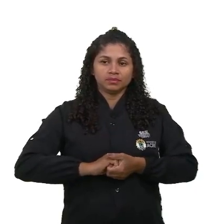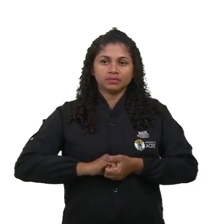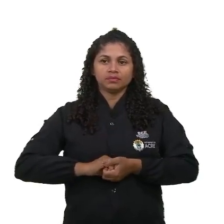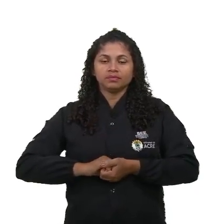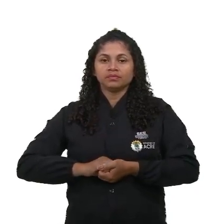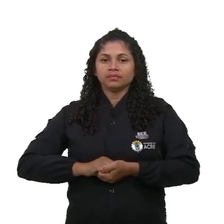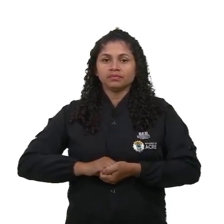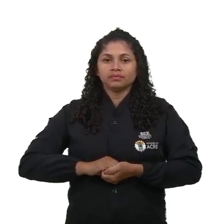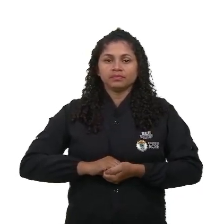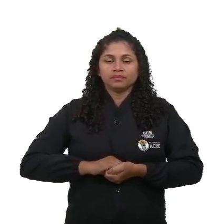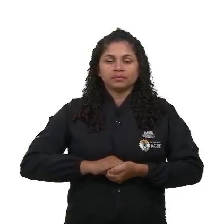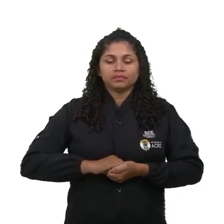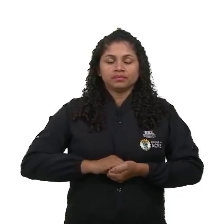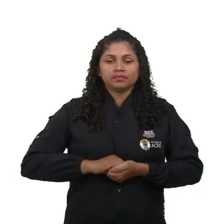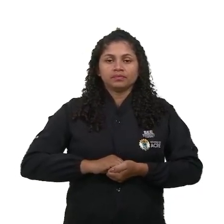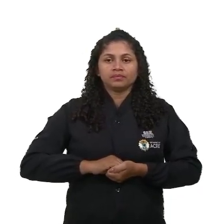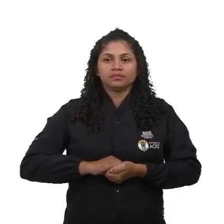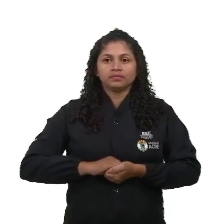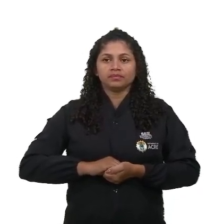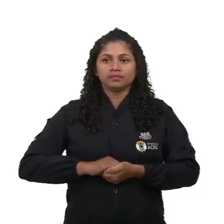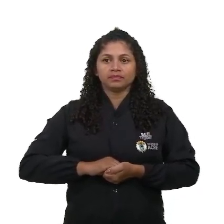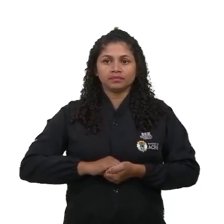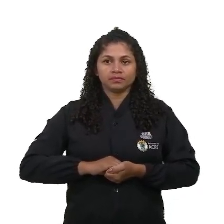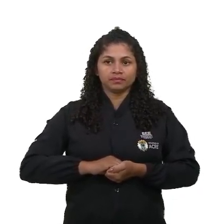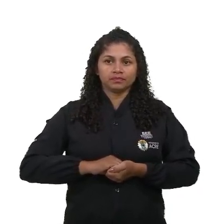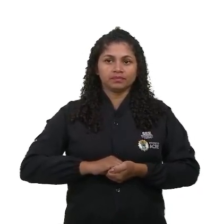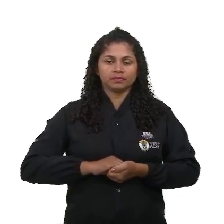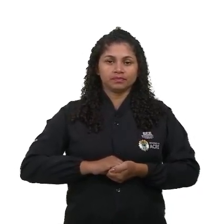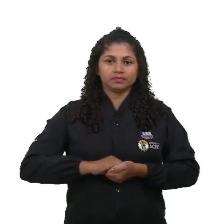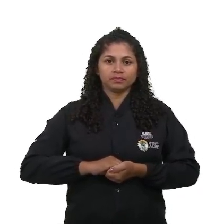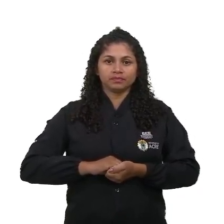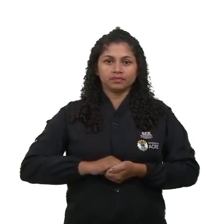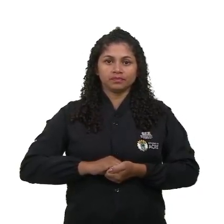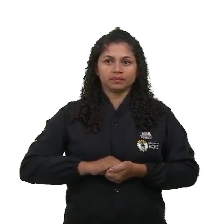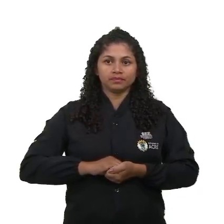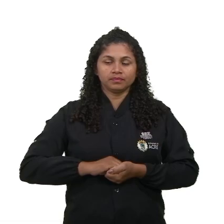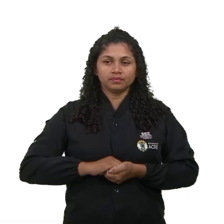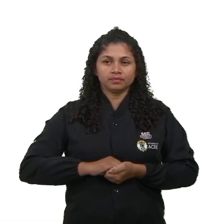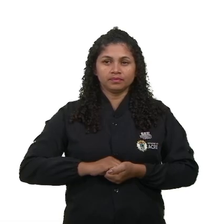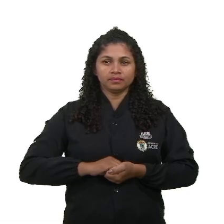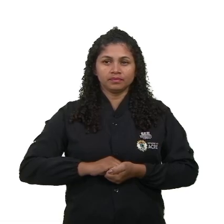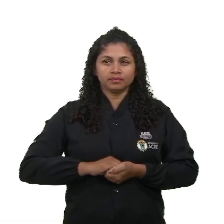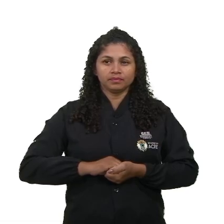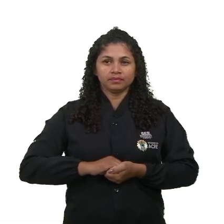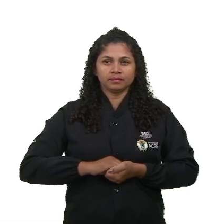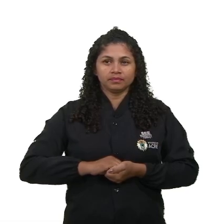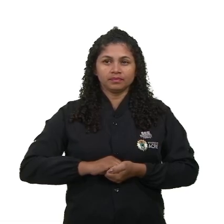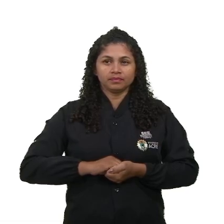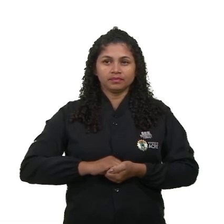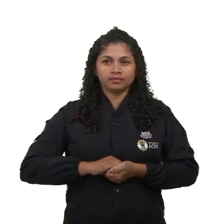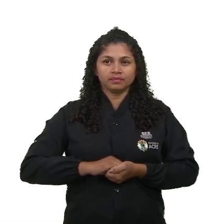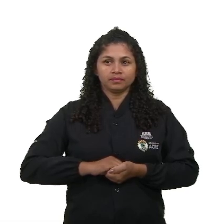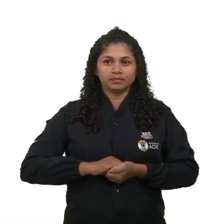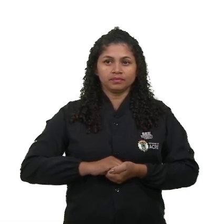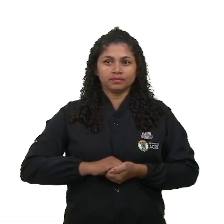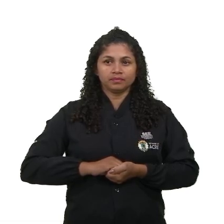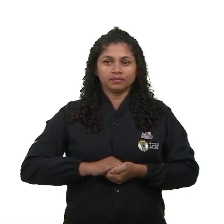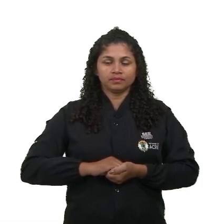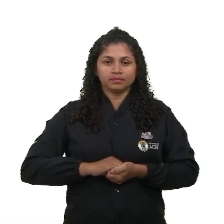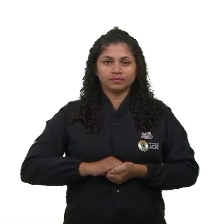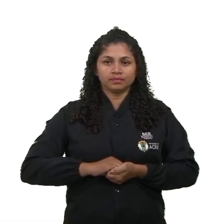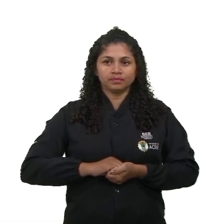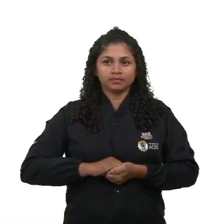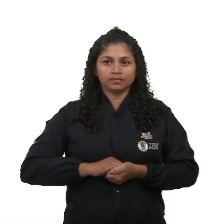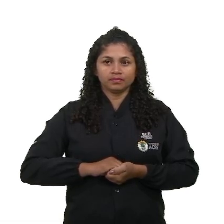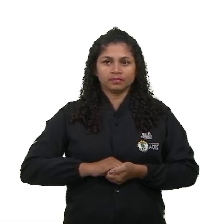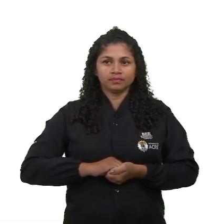matemática. Mas a gente vai entender como se estivesse subtraindo pontos. A ideia é a seguinte. Eu pego o